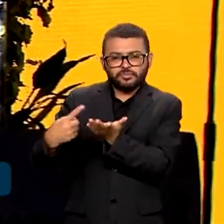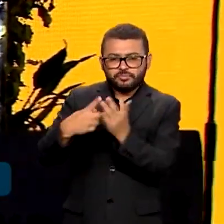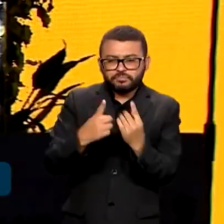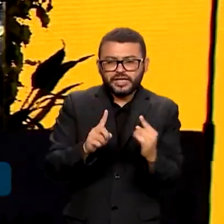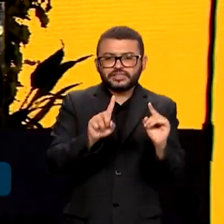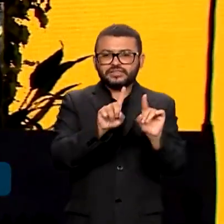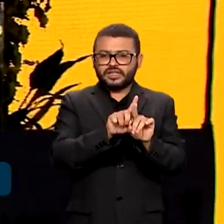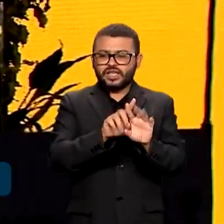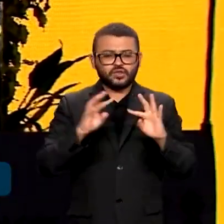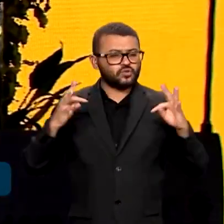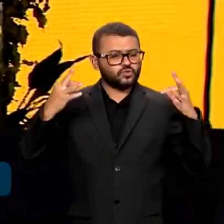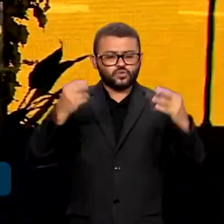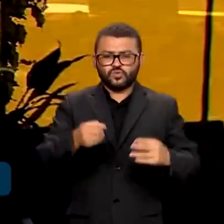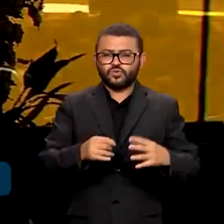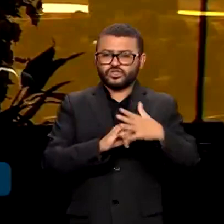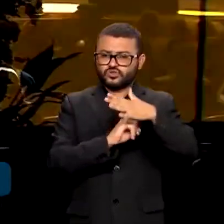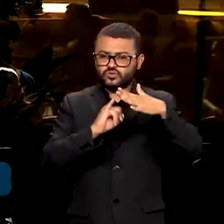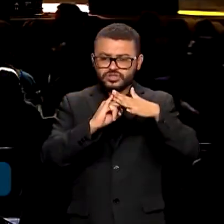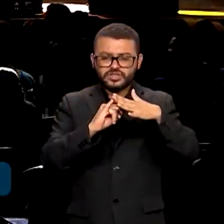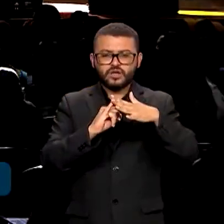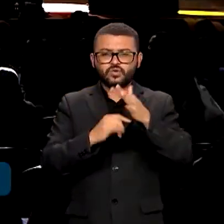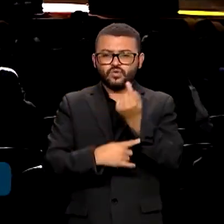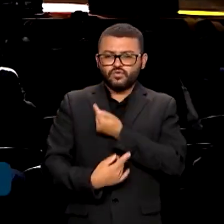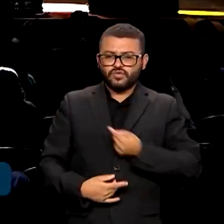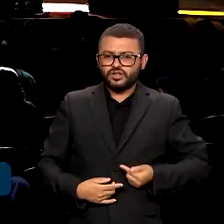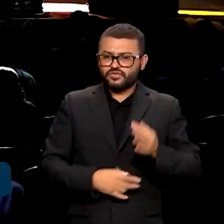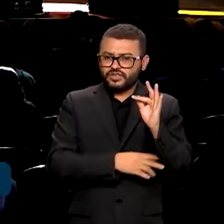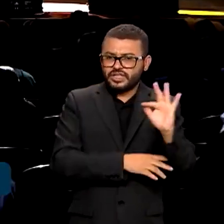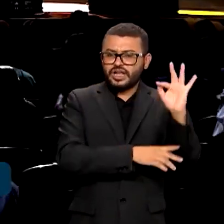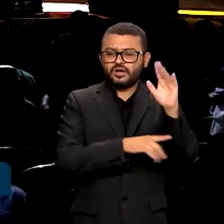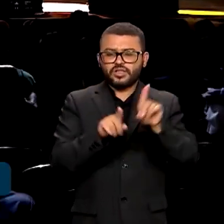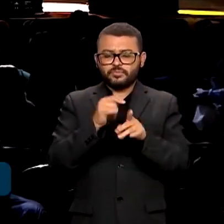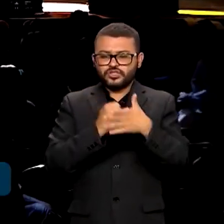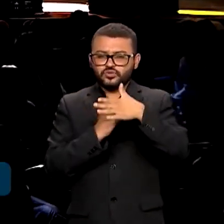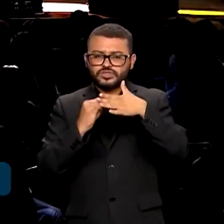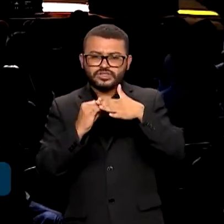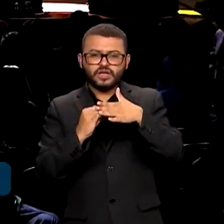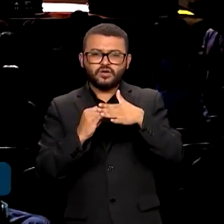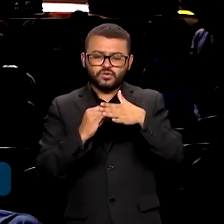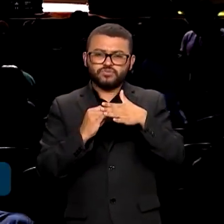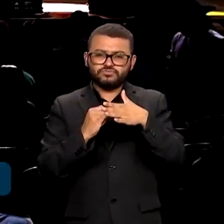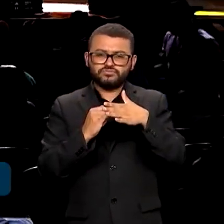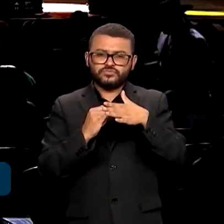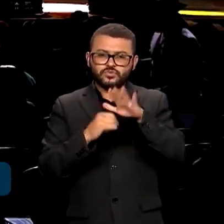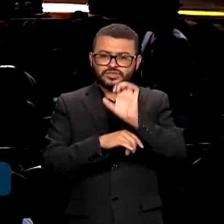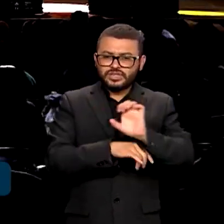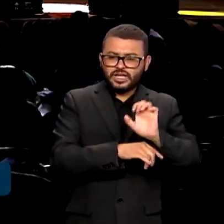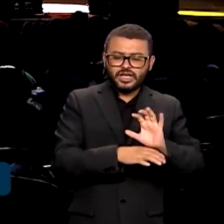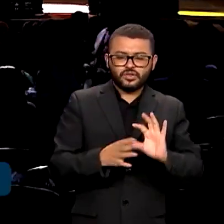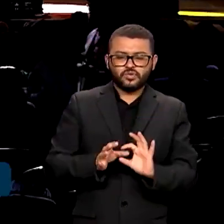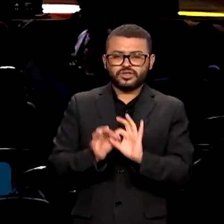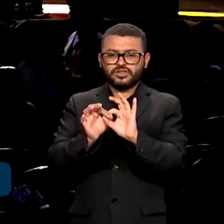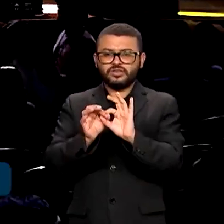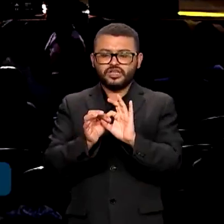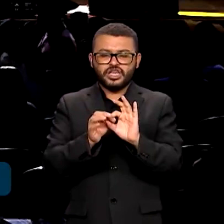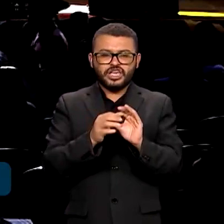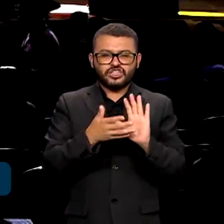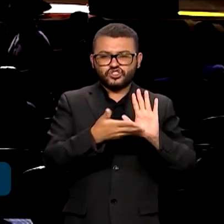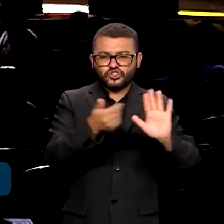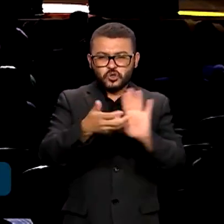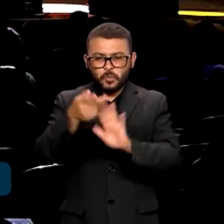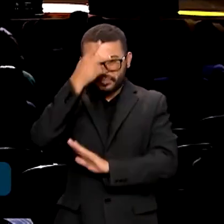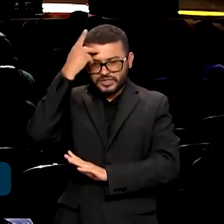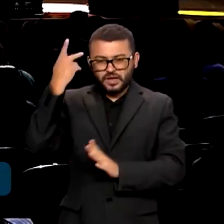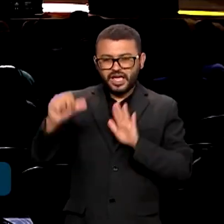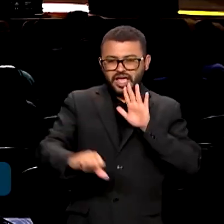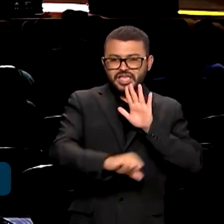inédita de todos os órgãos do governo federal e o governo do estado, fizemos a desintrusão mais bem sucedida da história,